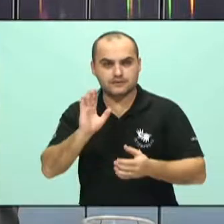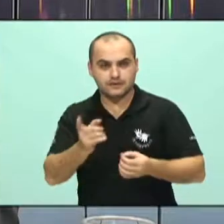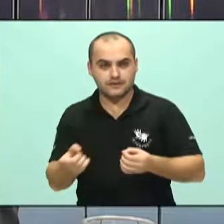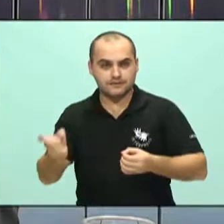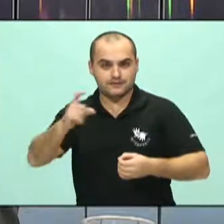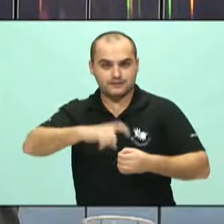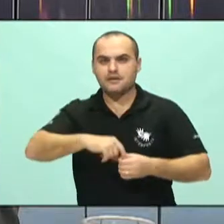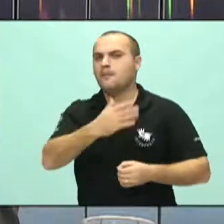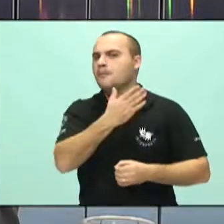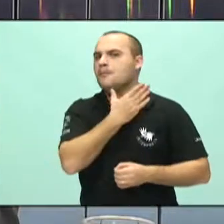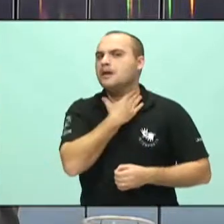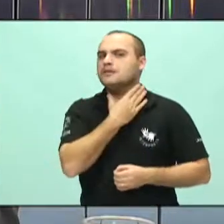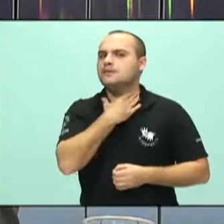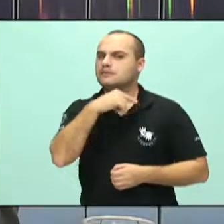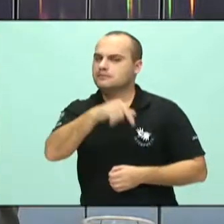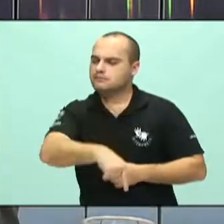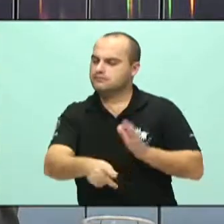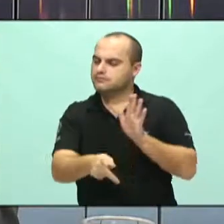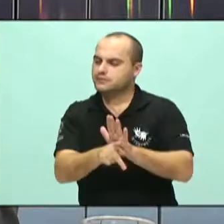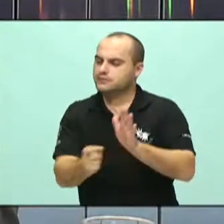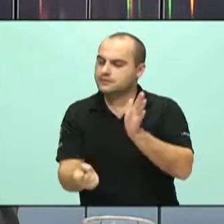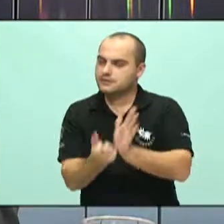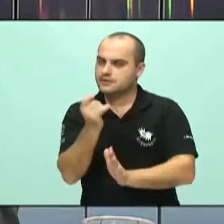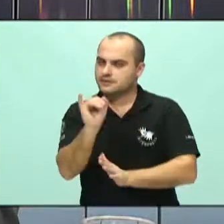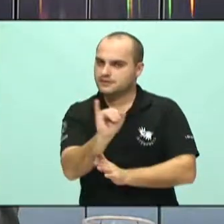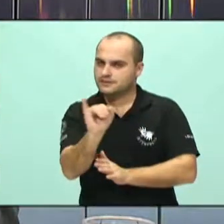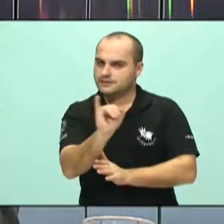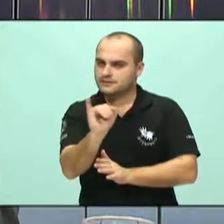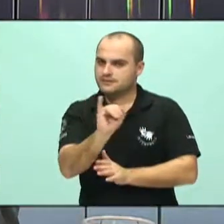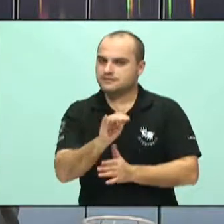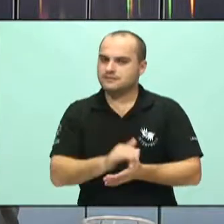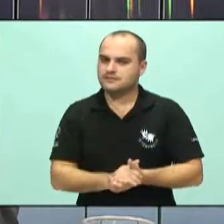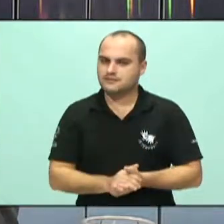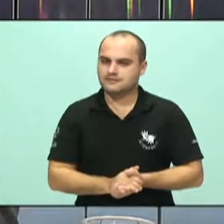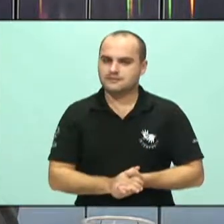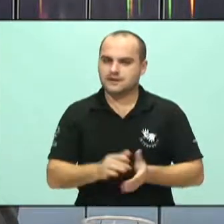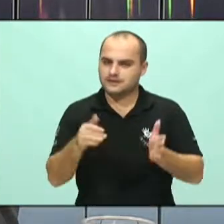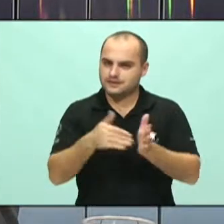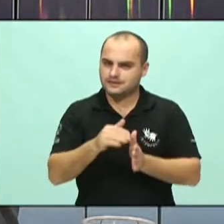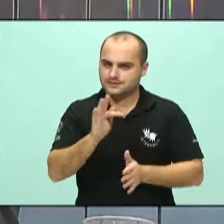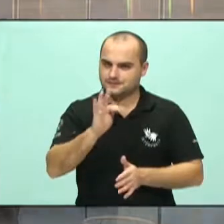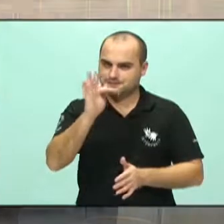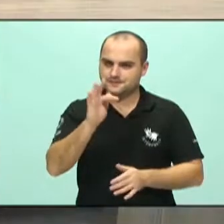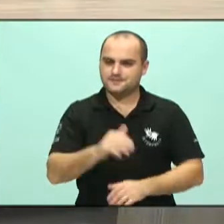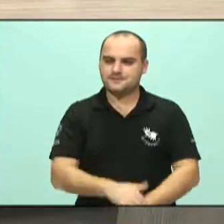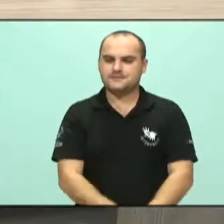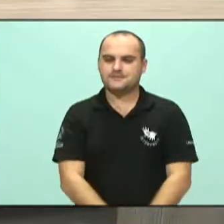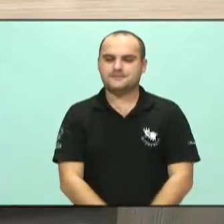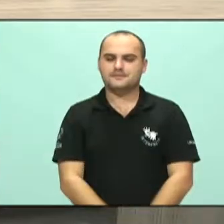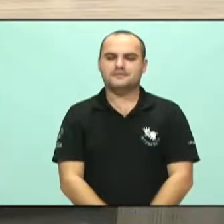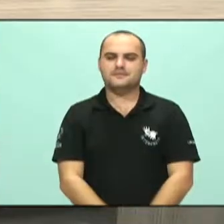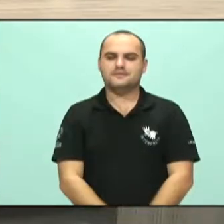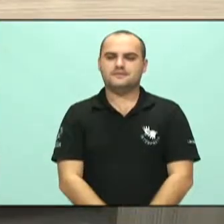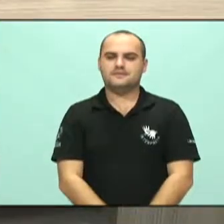a história de formação de Itajaí. Até o próximo bloco.